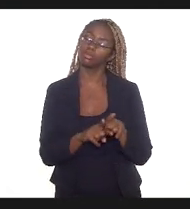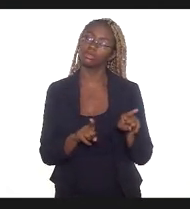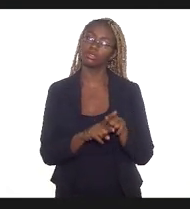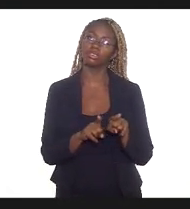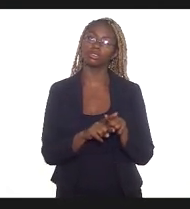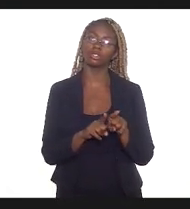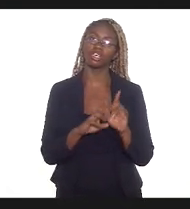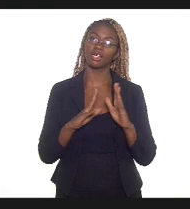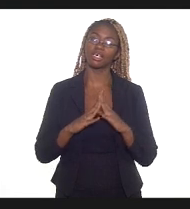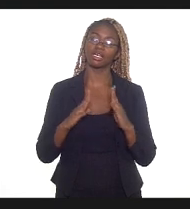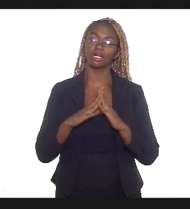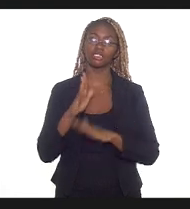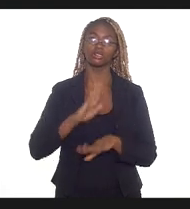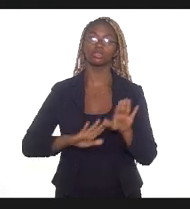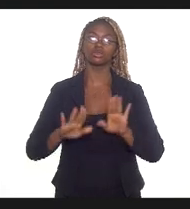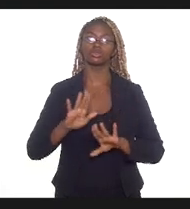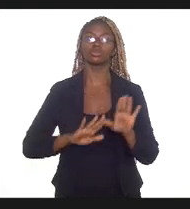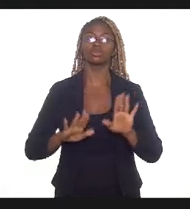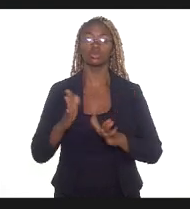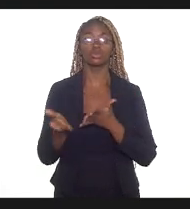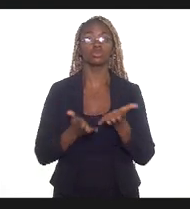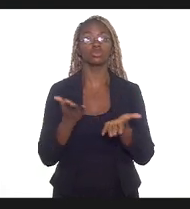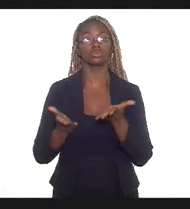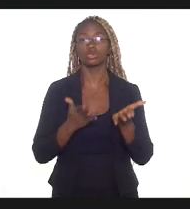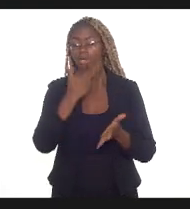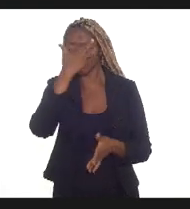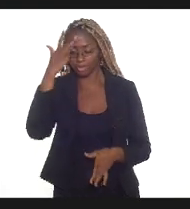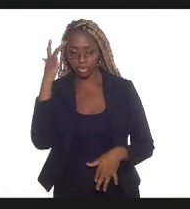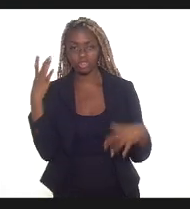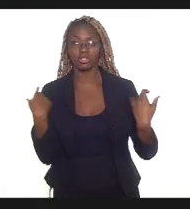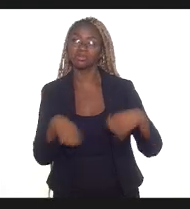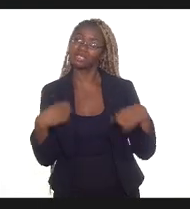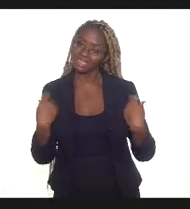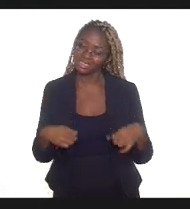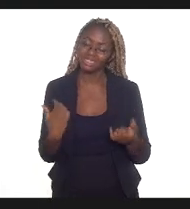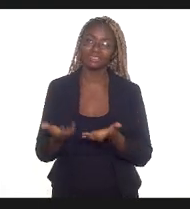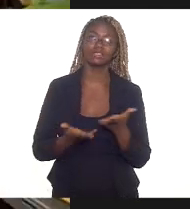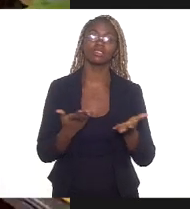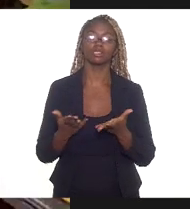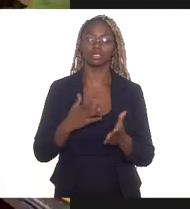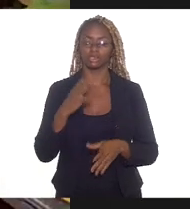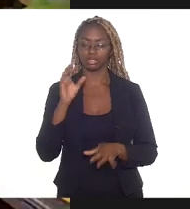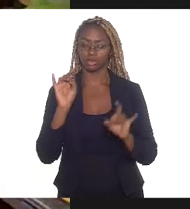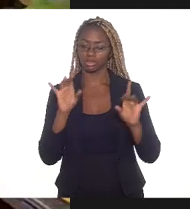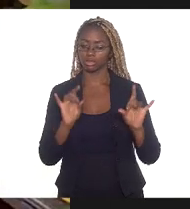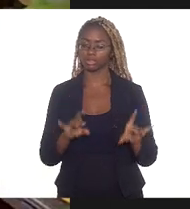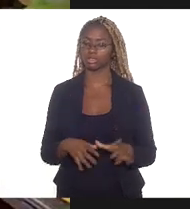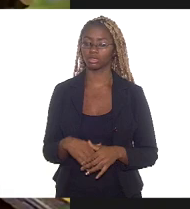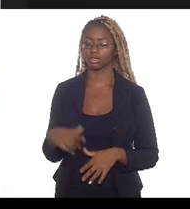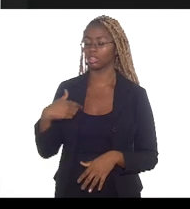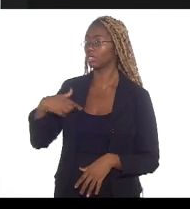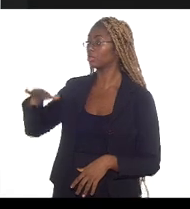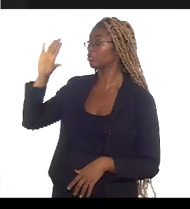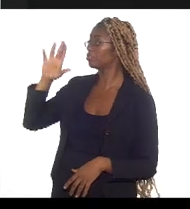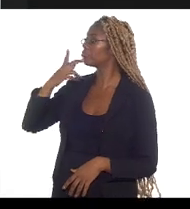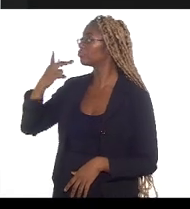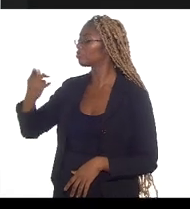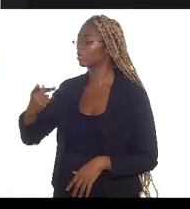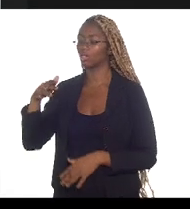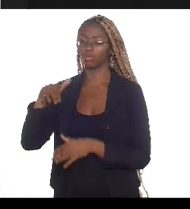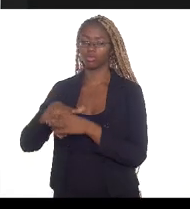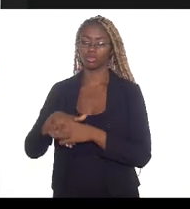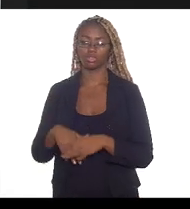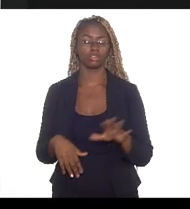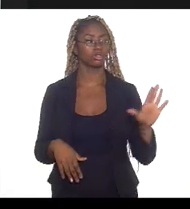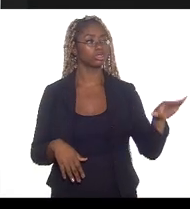demonstra cuidado especial para quem requer um cuidado especial. Declaração de voto, presidente. Deputado Luiz Paulo, por